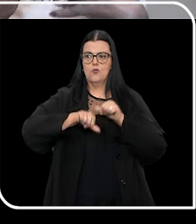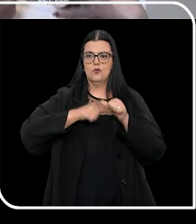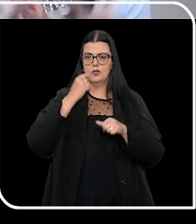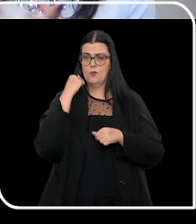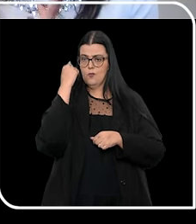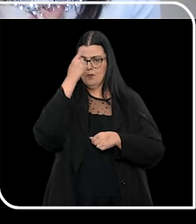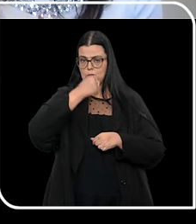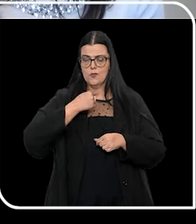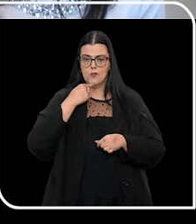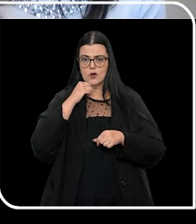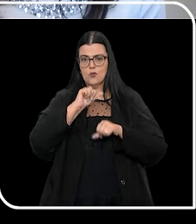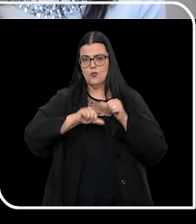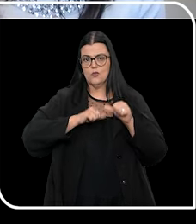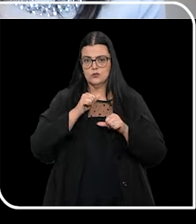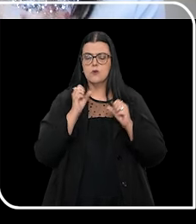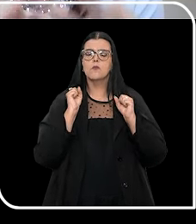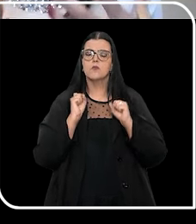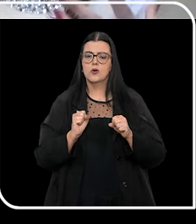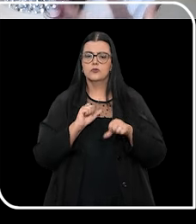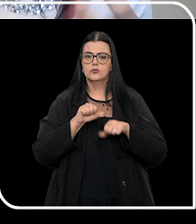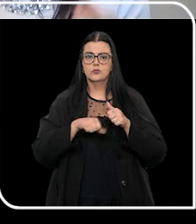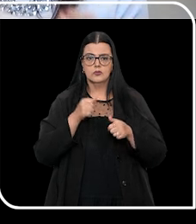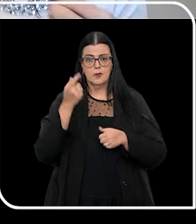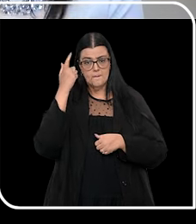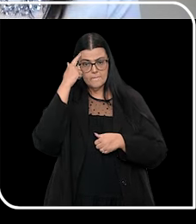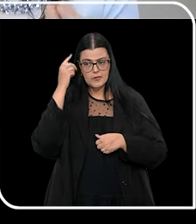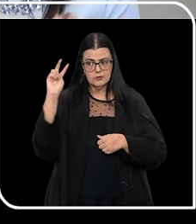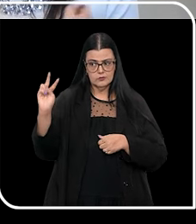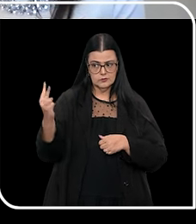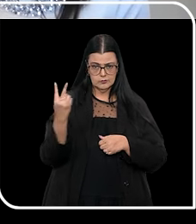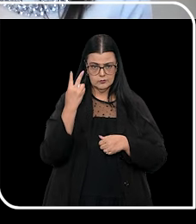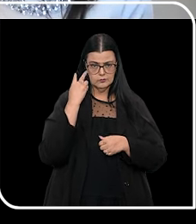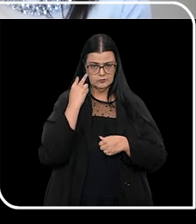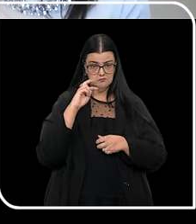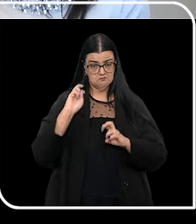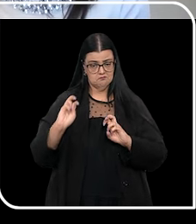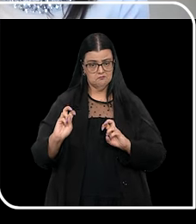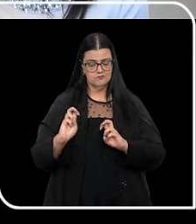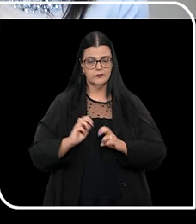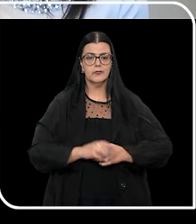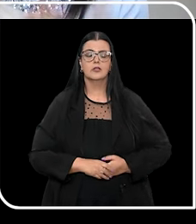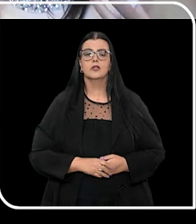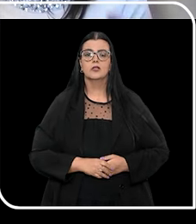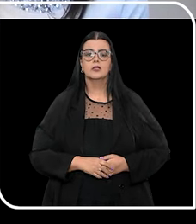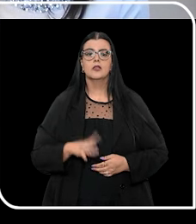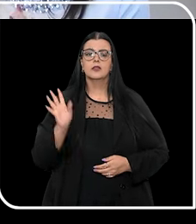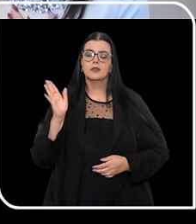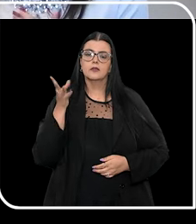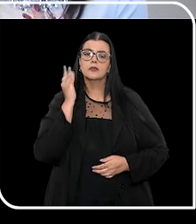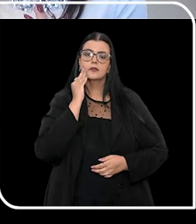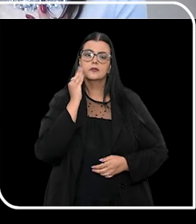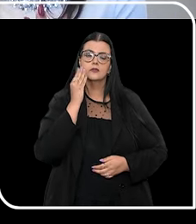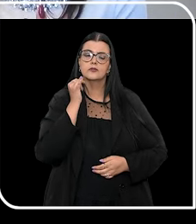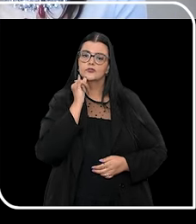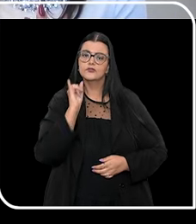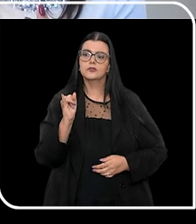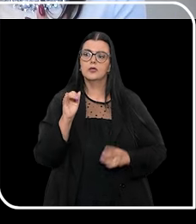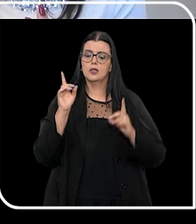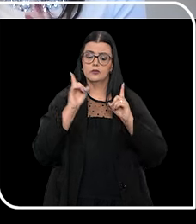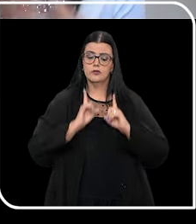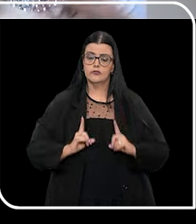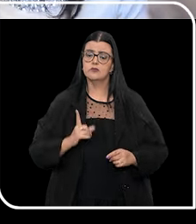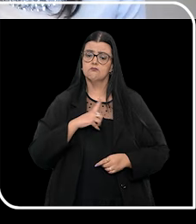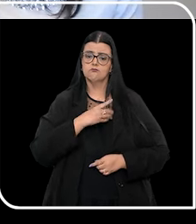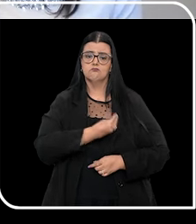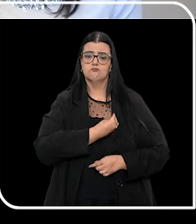fala eu não vou mudar o meu rosto mas eu posso mudar a forma como as pessoas me enxergam né que eu acho que é isso que a gente tá tentando passar